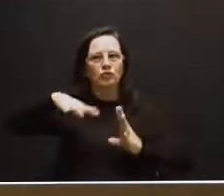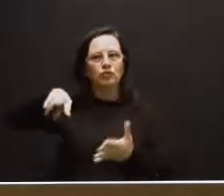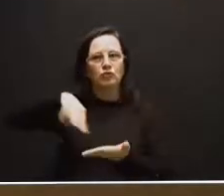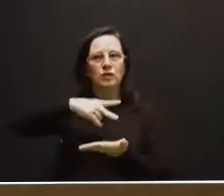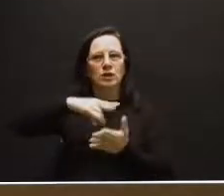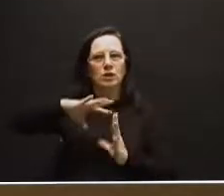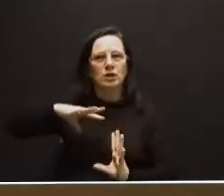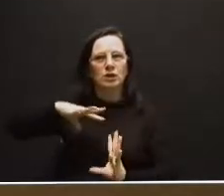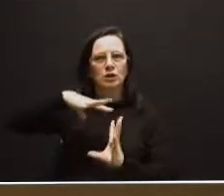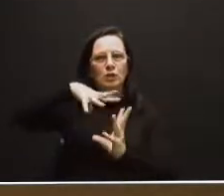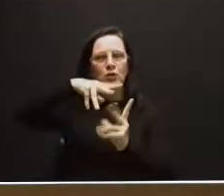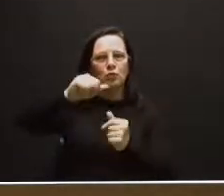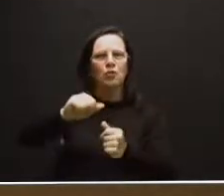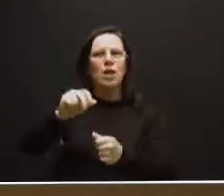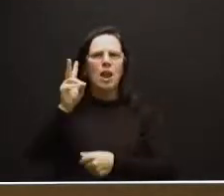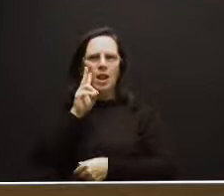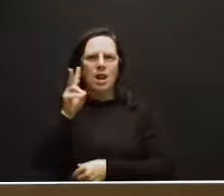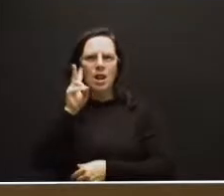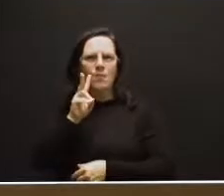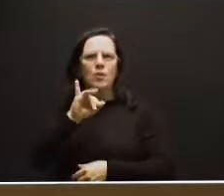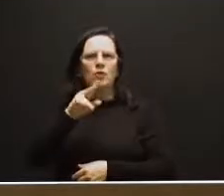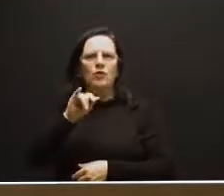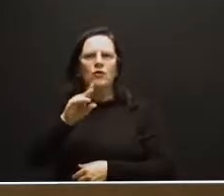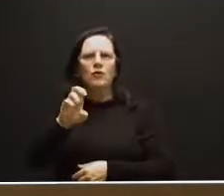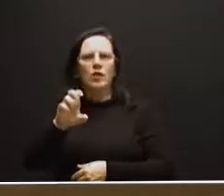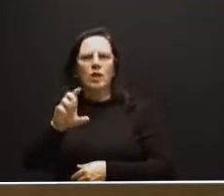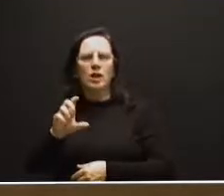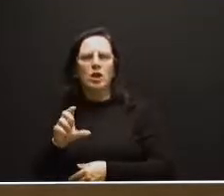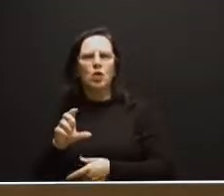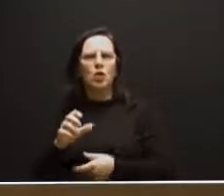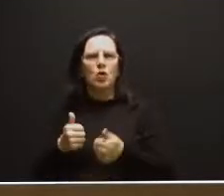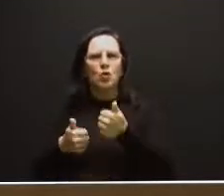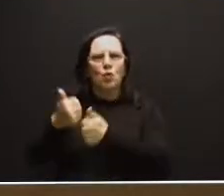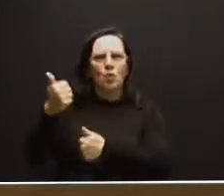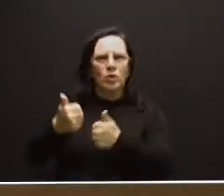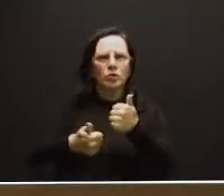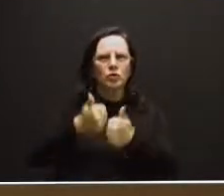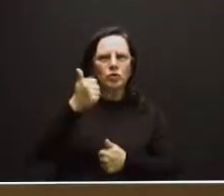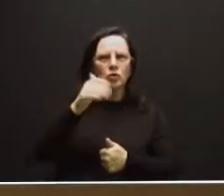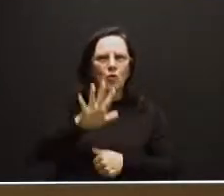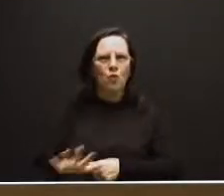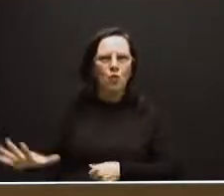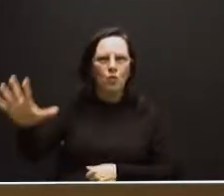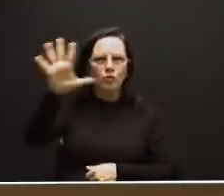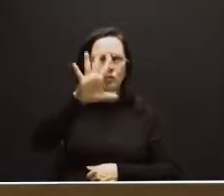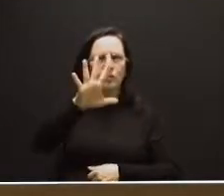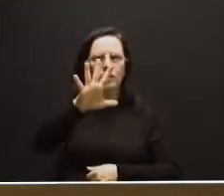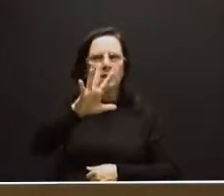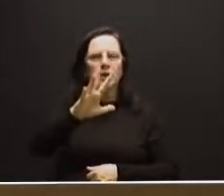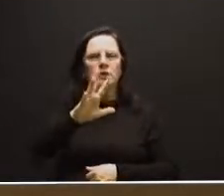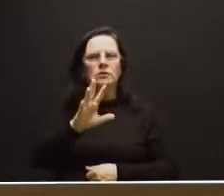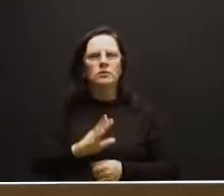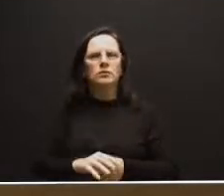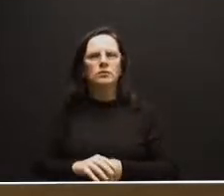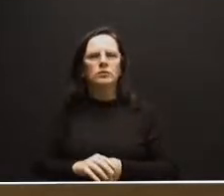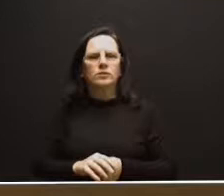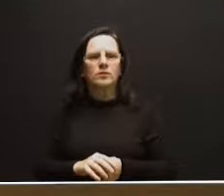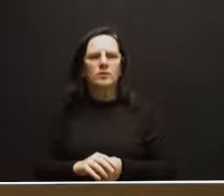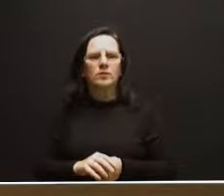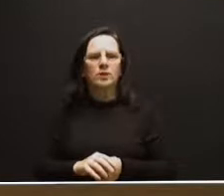lembrando que o festival de dança de joinville é uma competição e referência internacional um evento consolidado